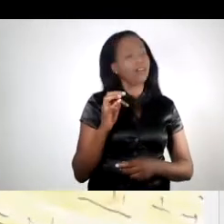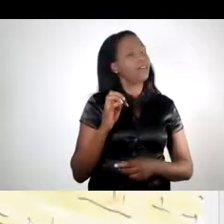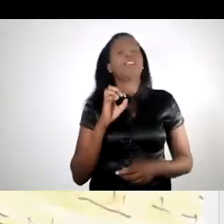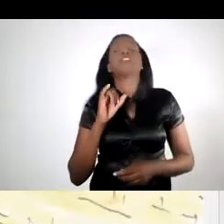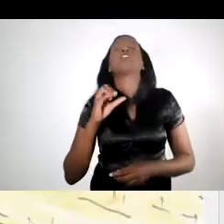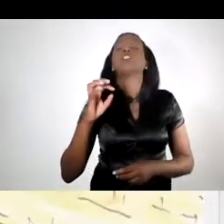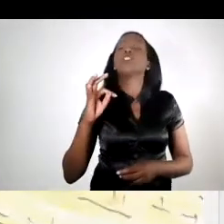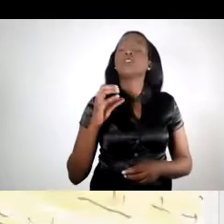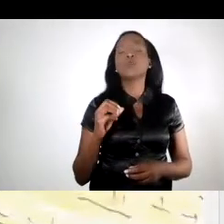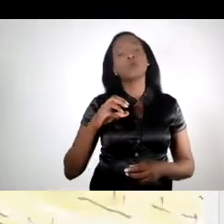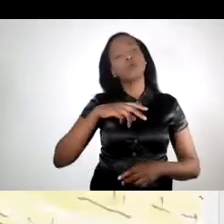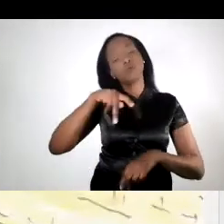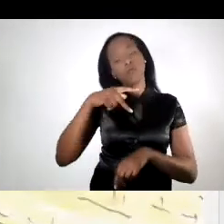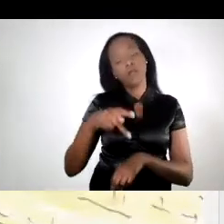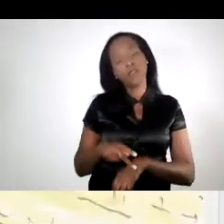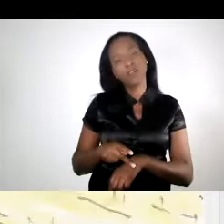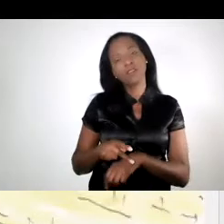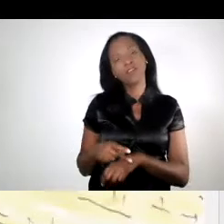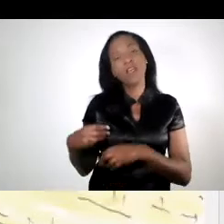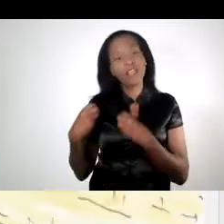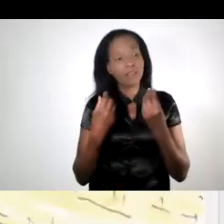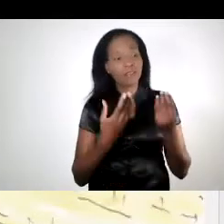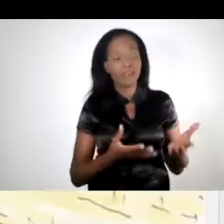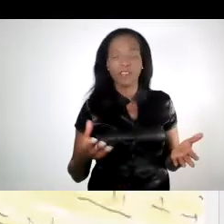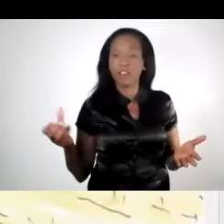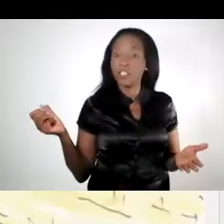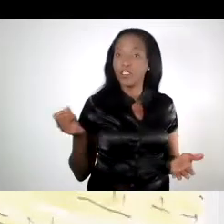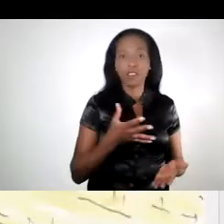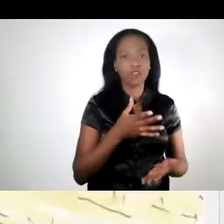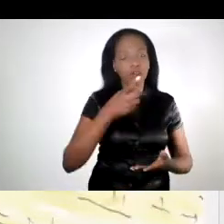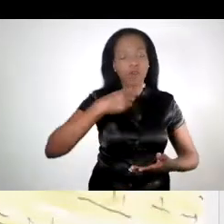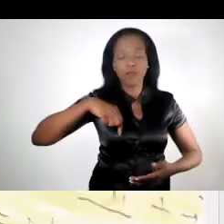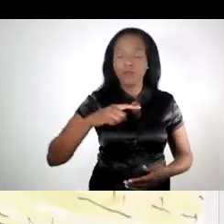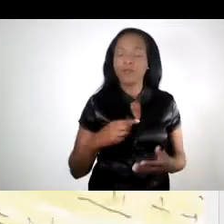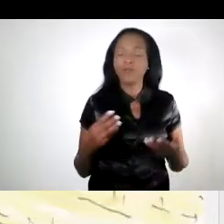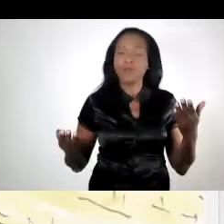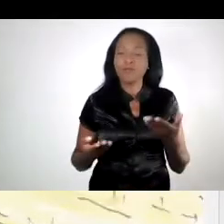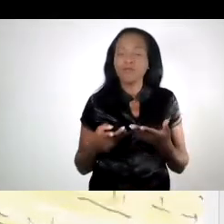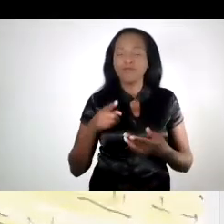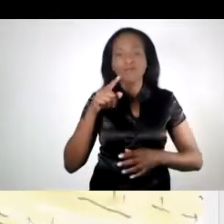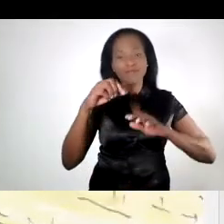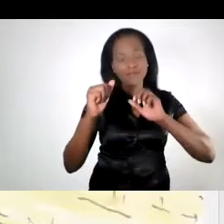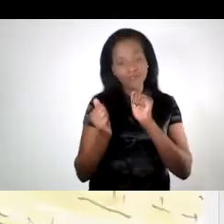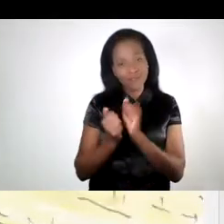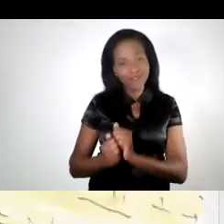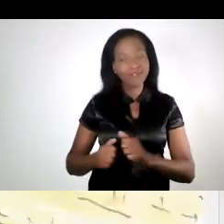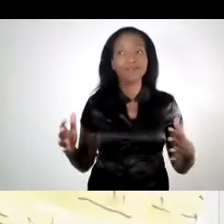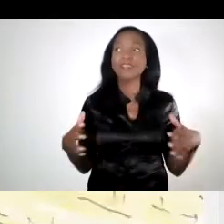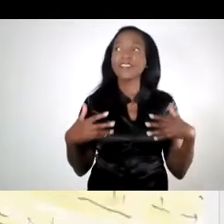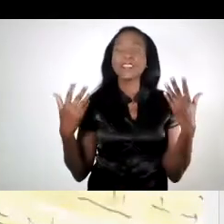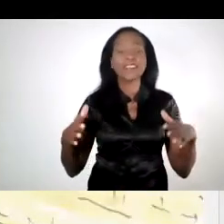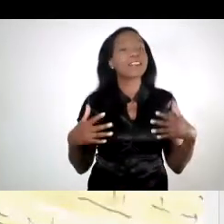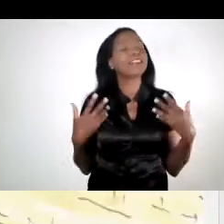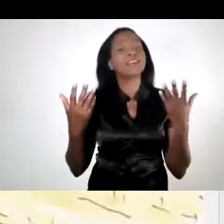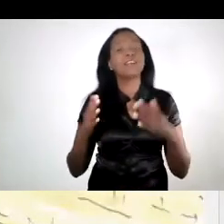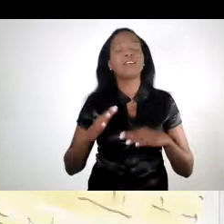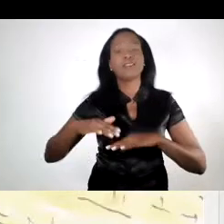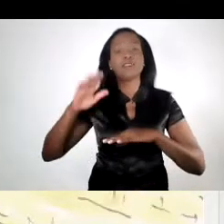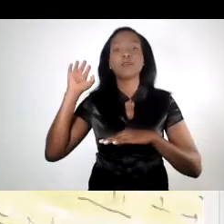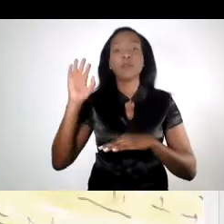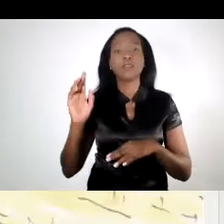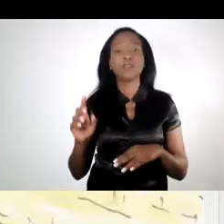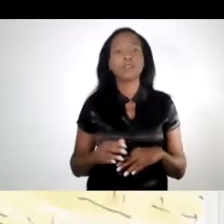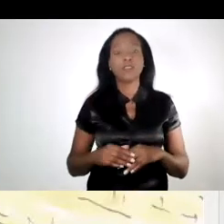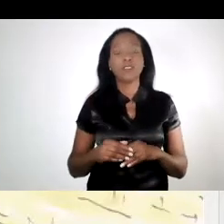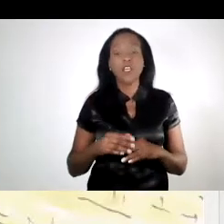trouxe essa boa nova para nós. Agora, com você junto, é mais alegria e mais um para